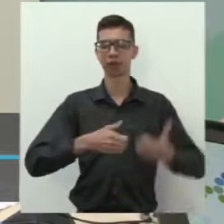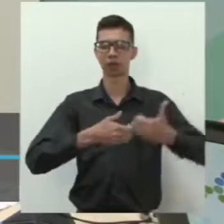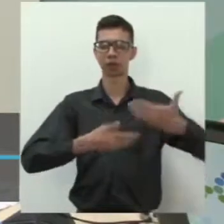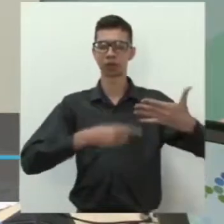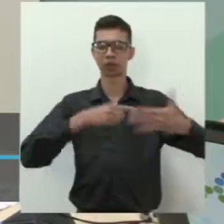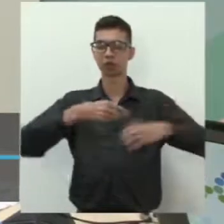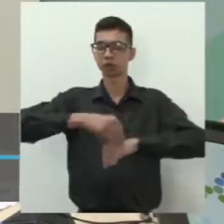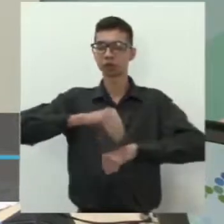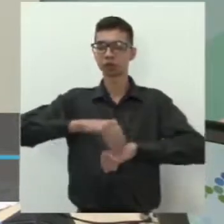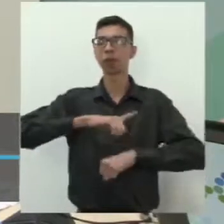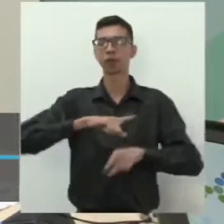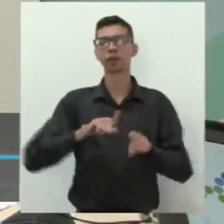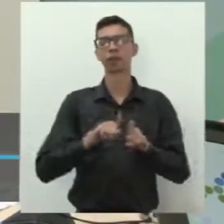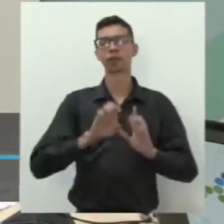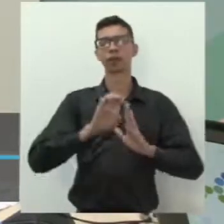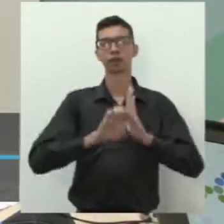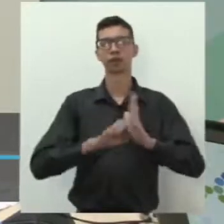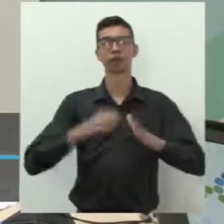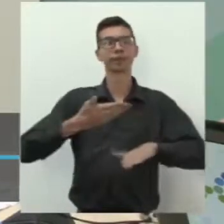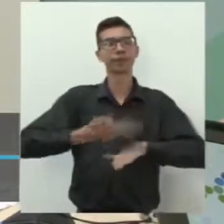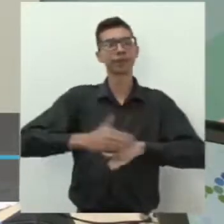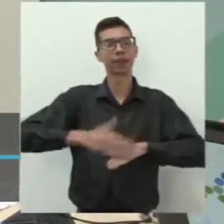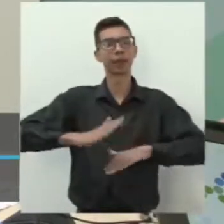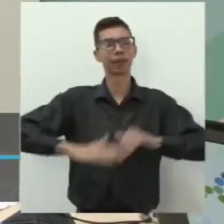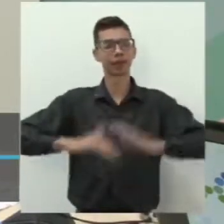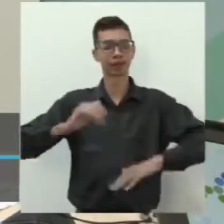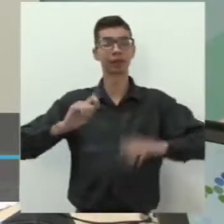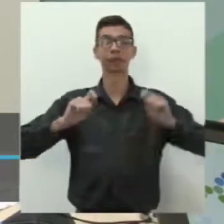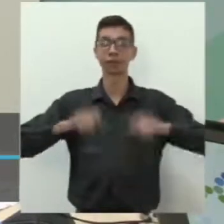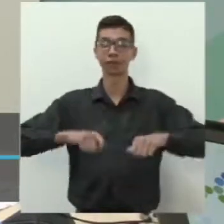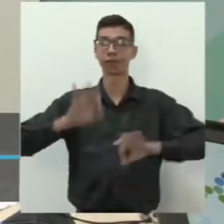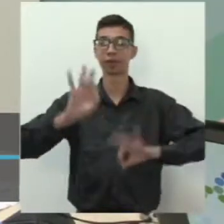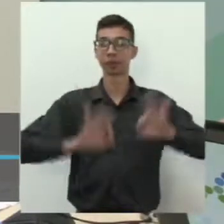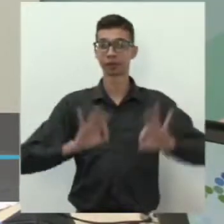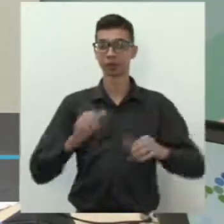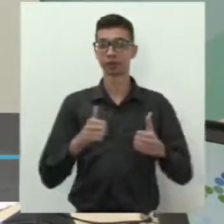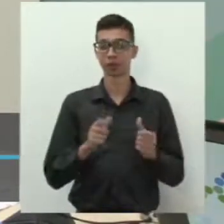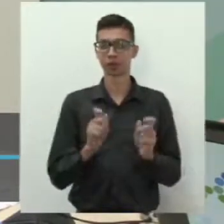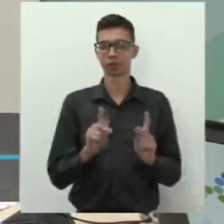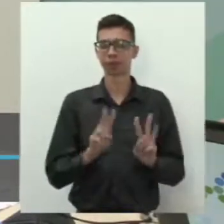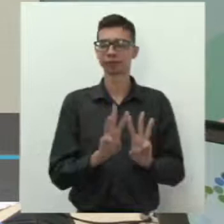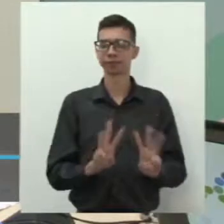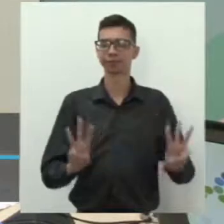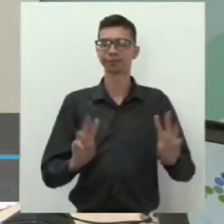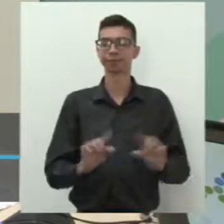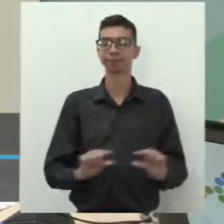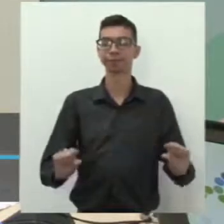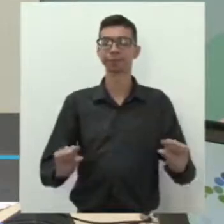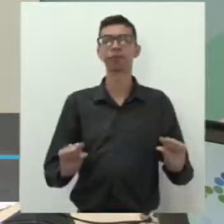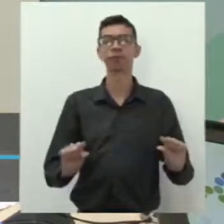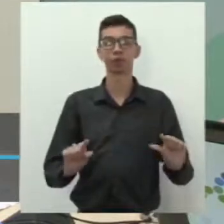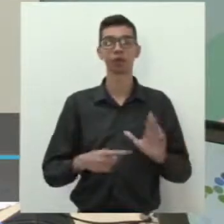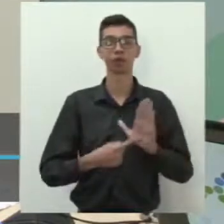Microsoft também para o Excel, tá? A gente vai deixar esse centro de treinamento aí, é o link que vai estar aí para vocês.